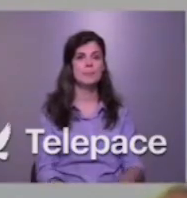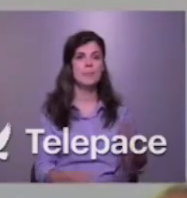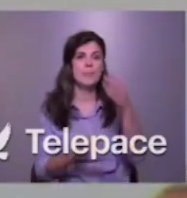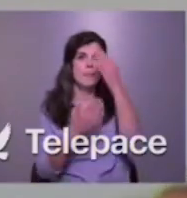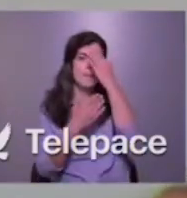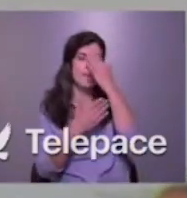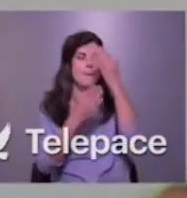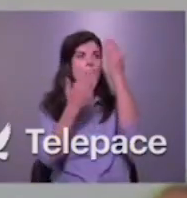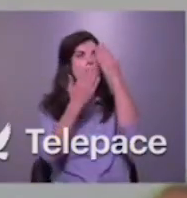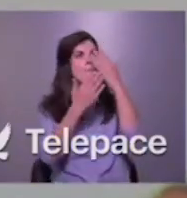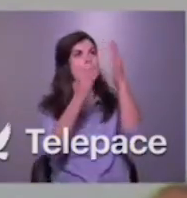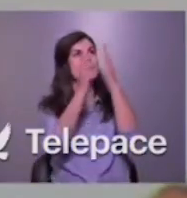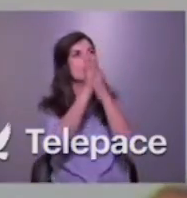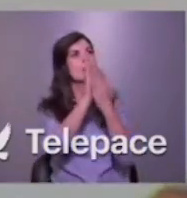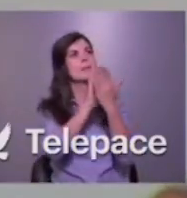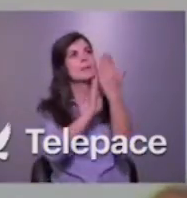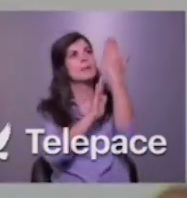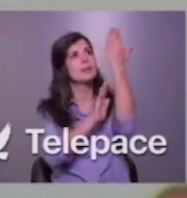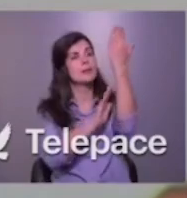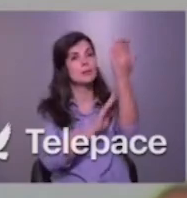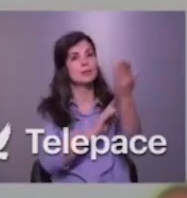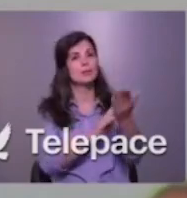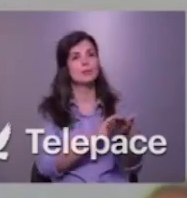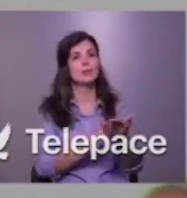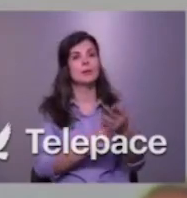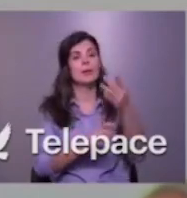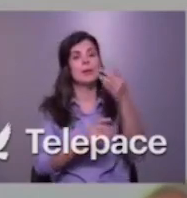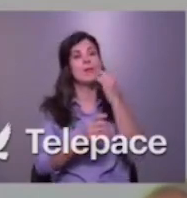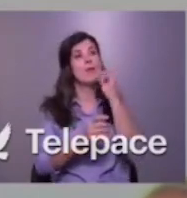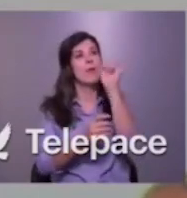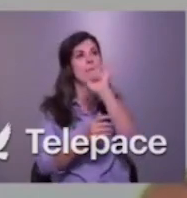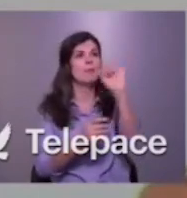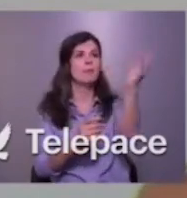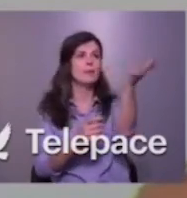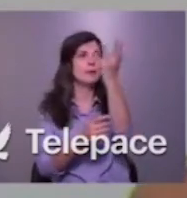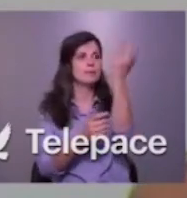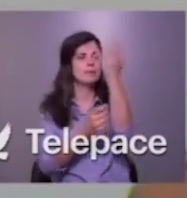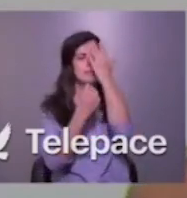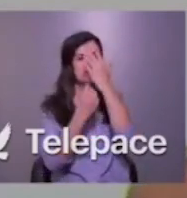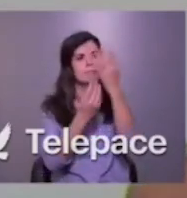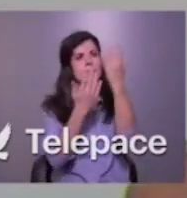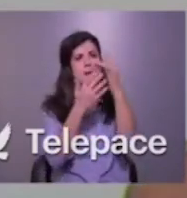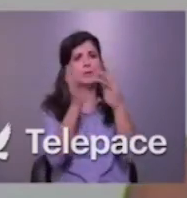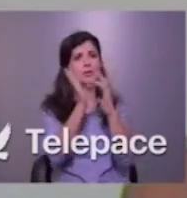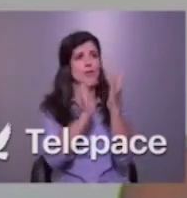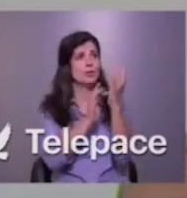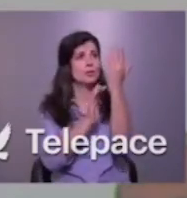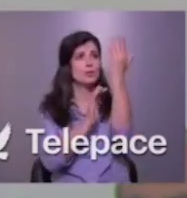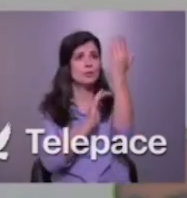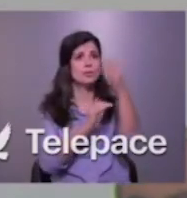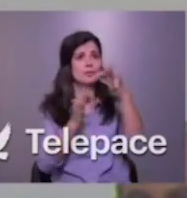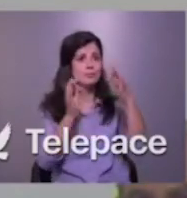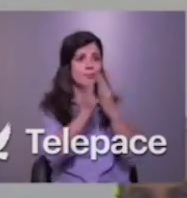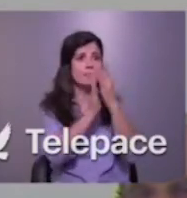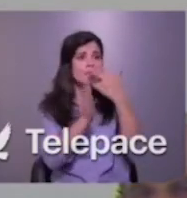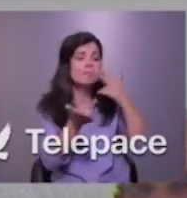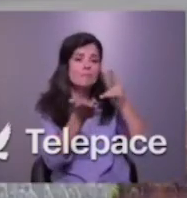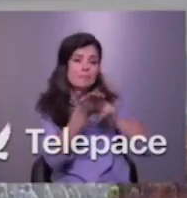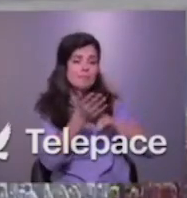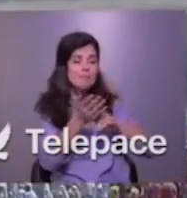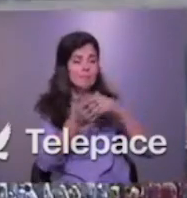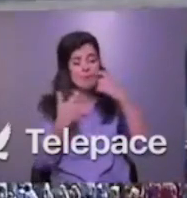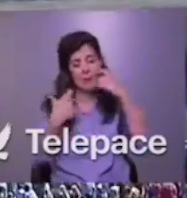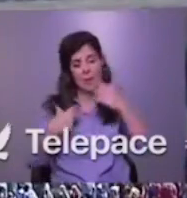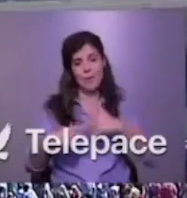Bendito seja Deus, bendito o seu santo nome. Bendito Jesus Cristo, verdadeiro Deus e